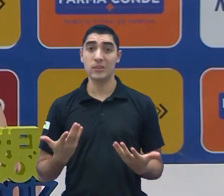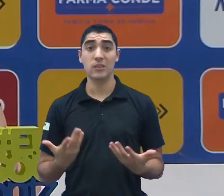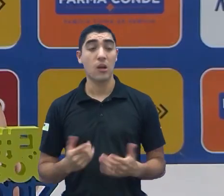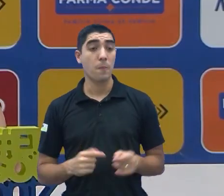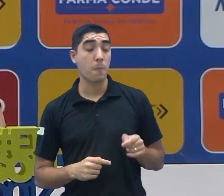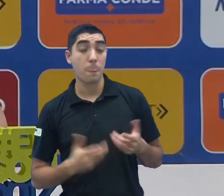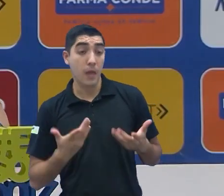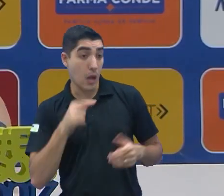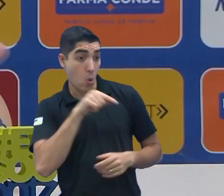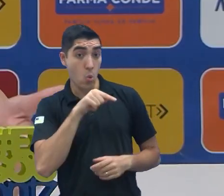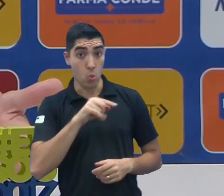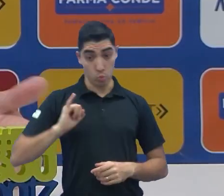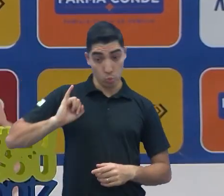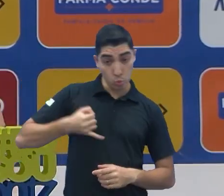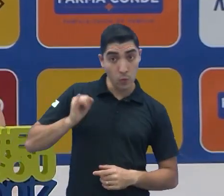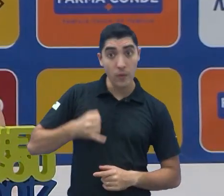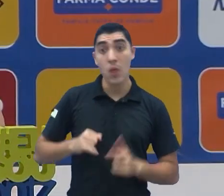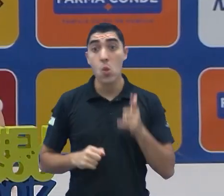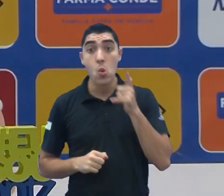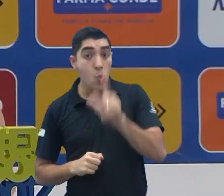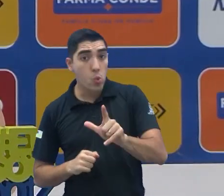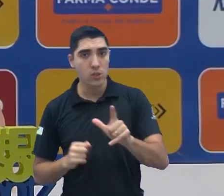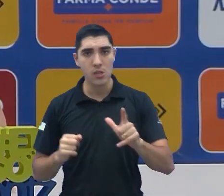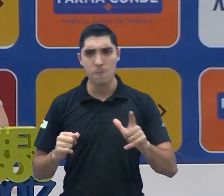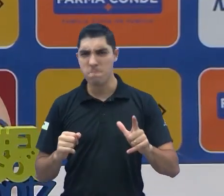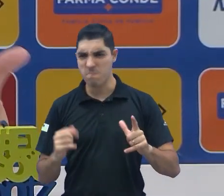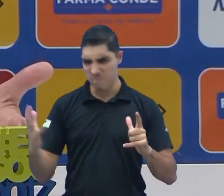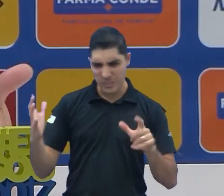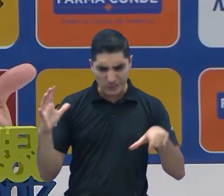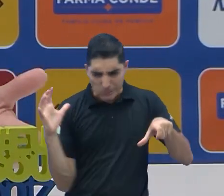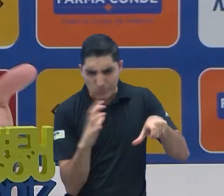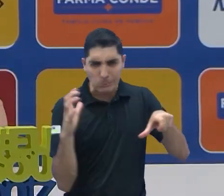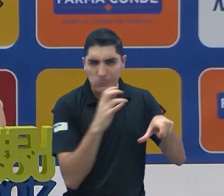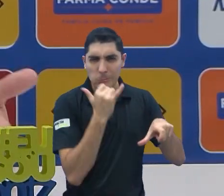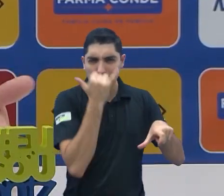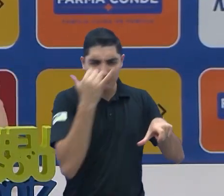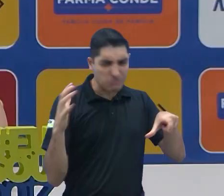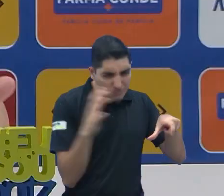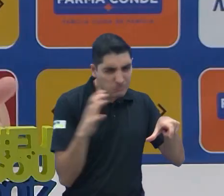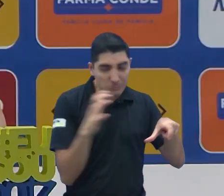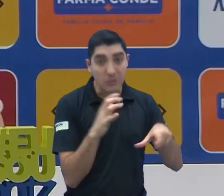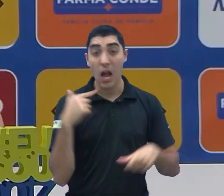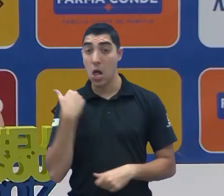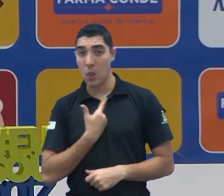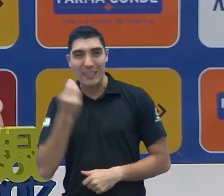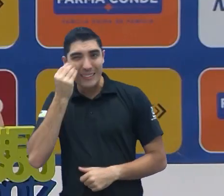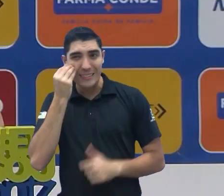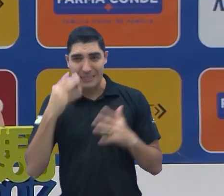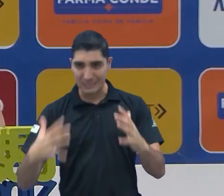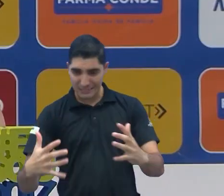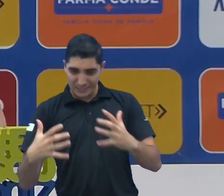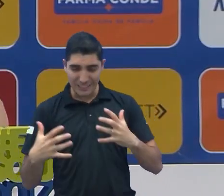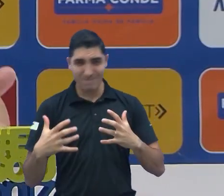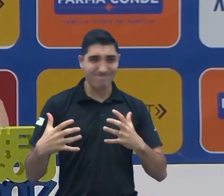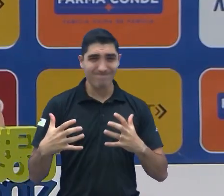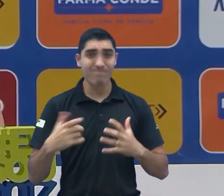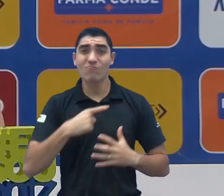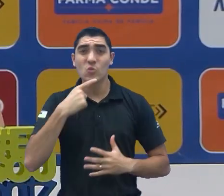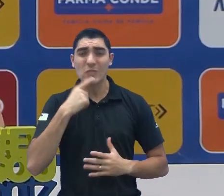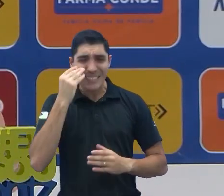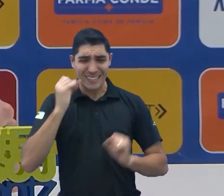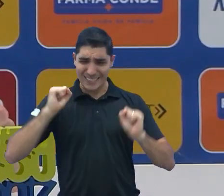mobilidade gigantesca. Eles jogaram mesmo sob pressão, eles conseguiram jogar. O nosso time não quis arriscar muito espaço com jogadores sob pressão. E